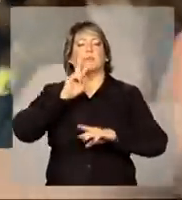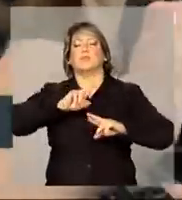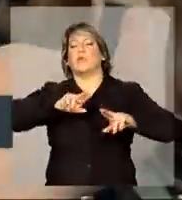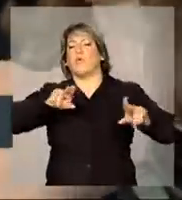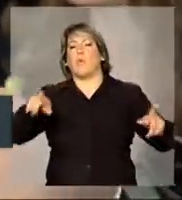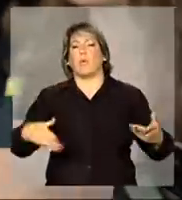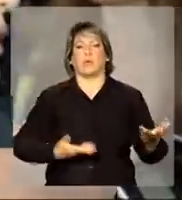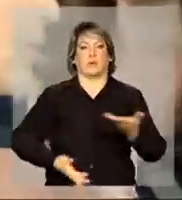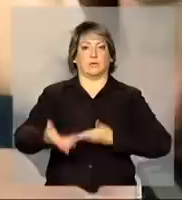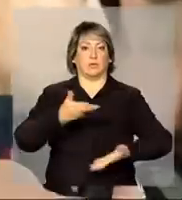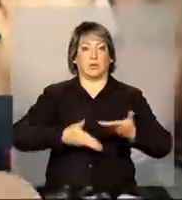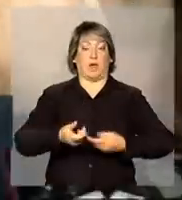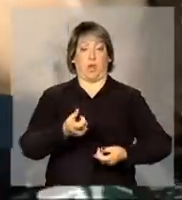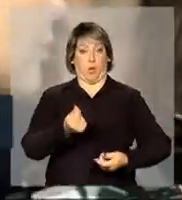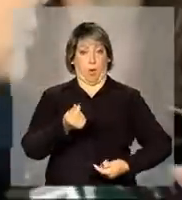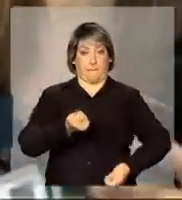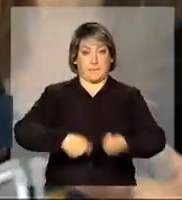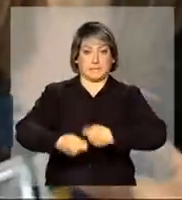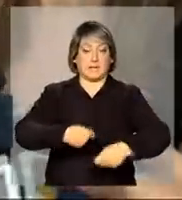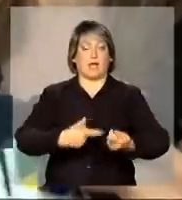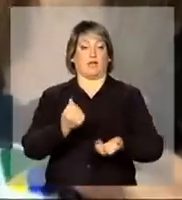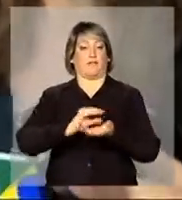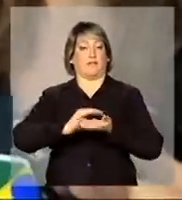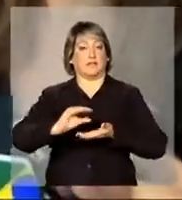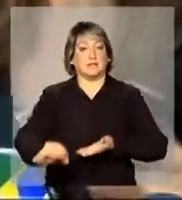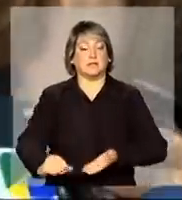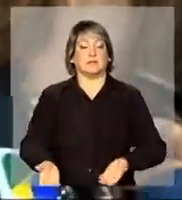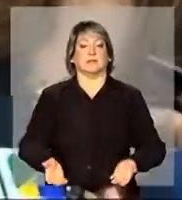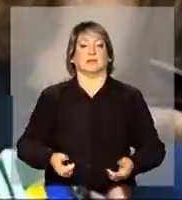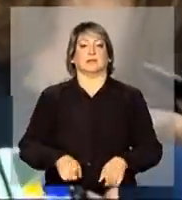as comerciais, os investimentos,